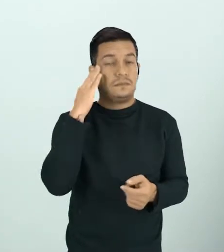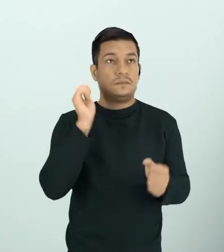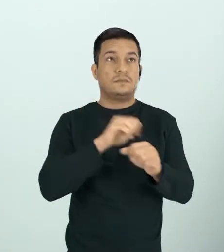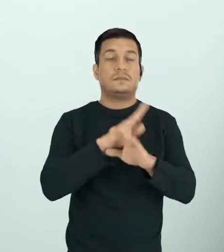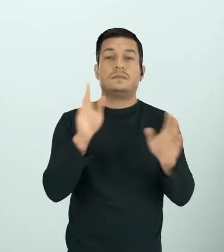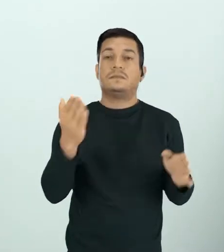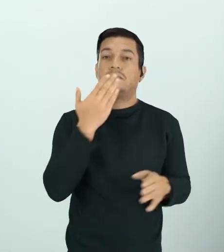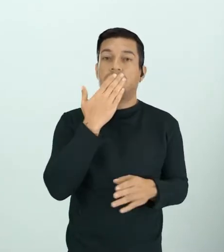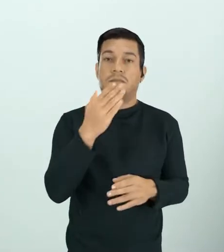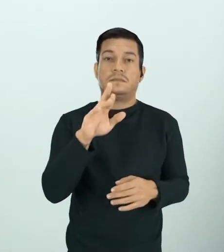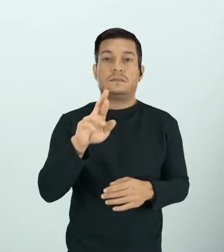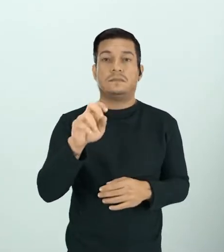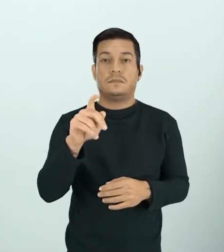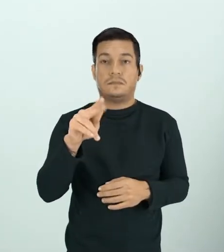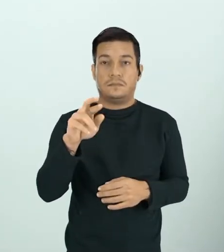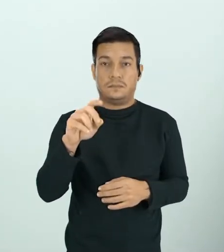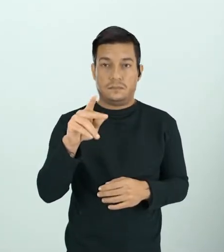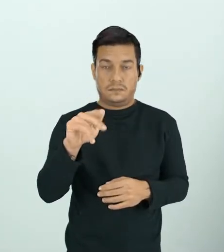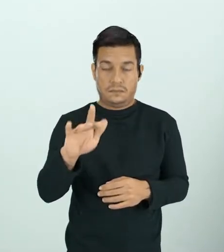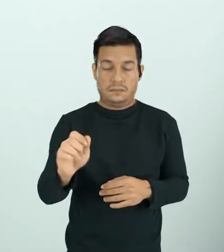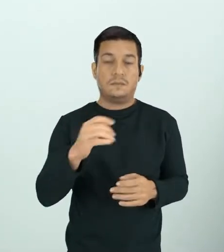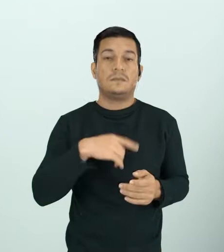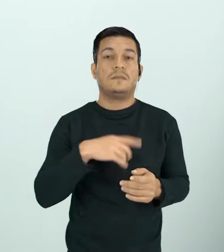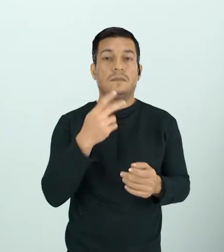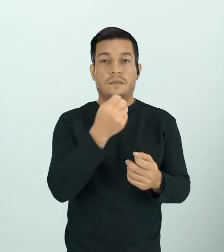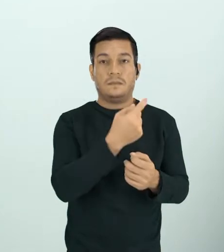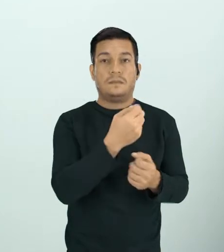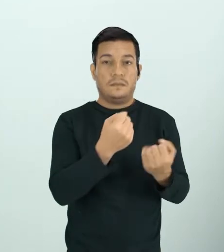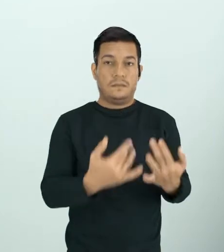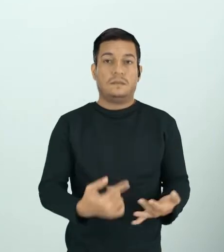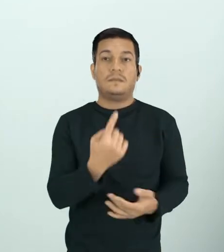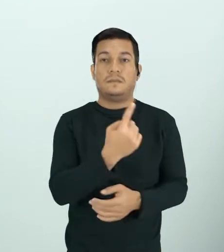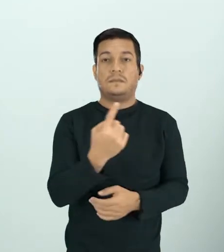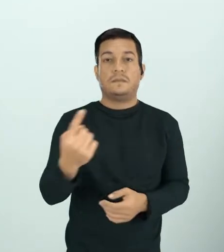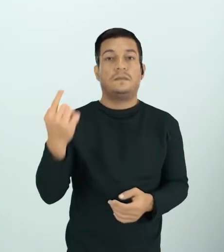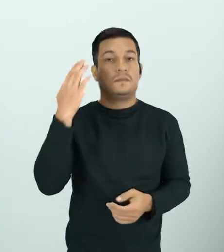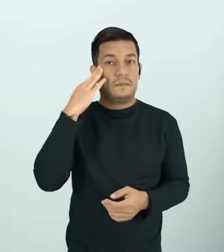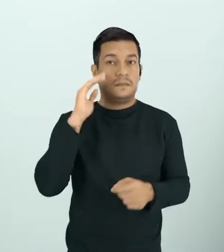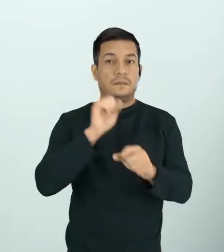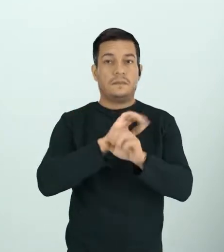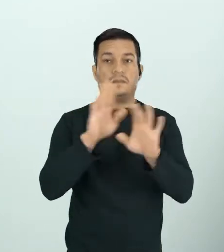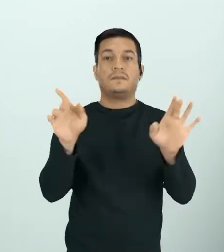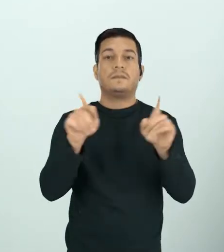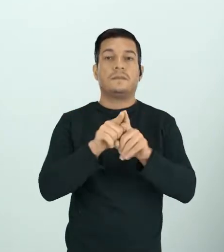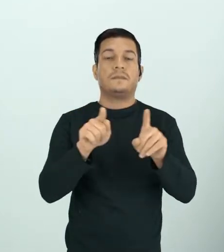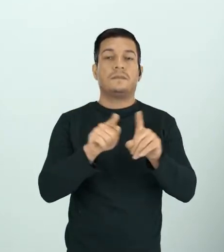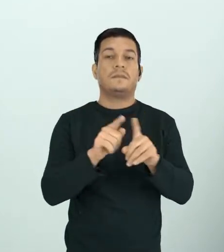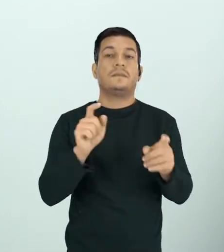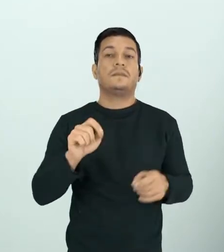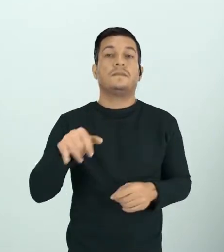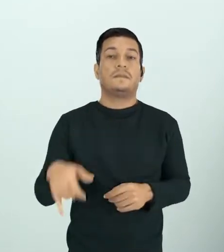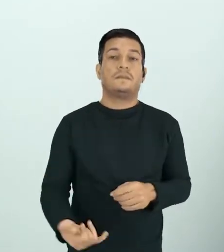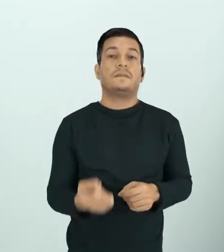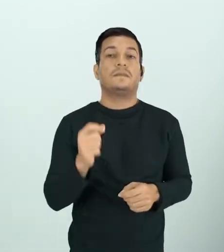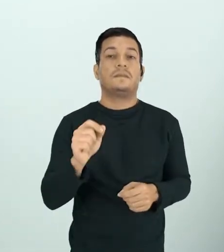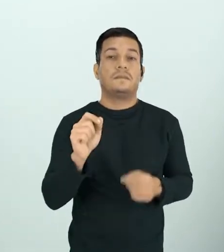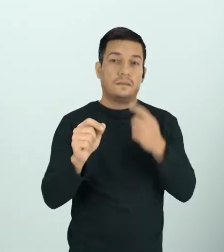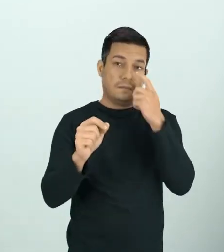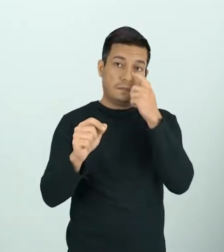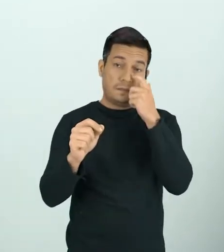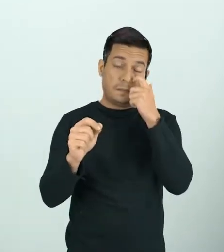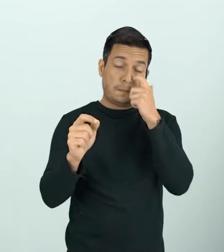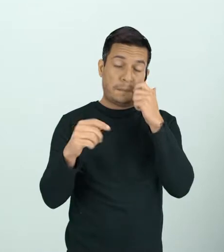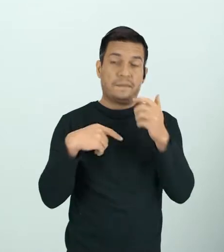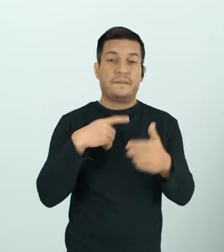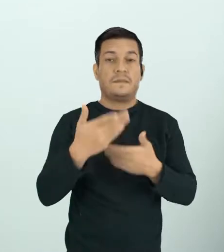tipos de reprodução existentes, falar um pouquinho de cada uma delas e entender as vantagens que envolvem